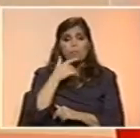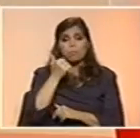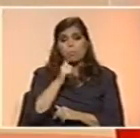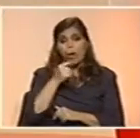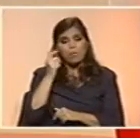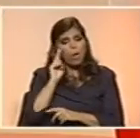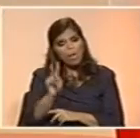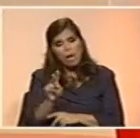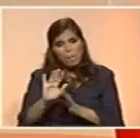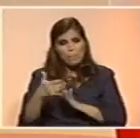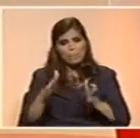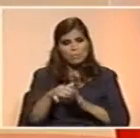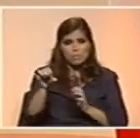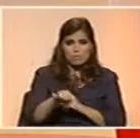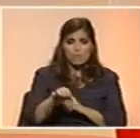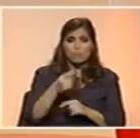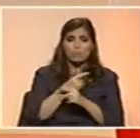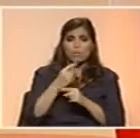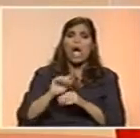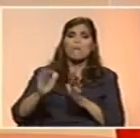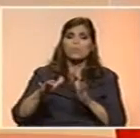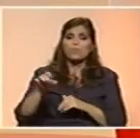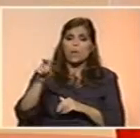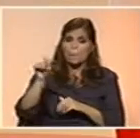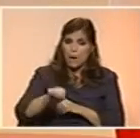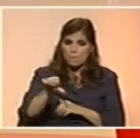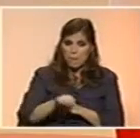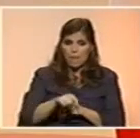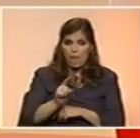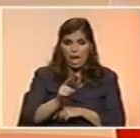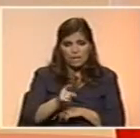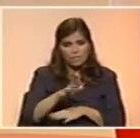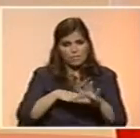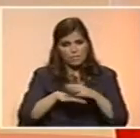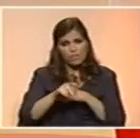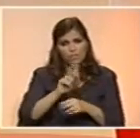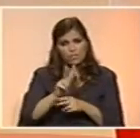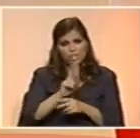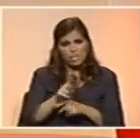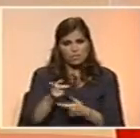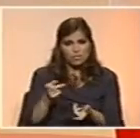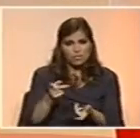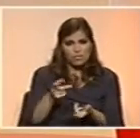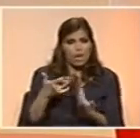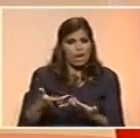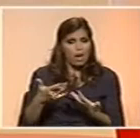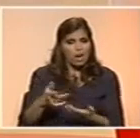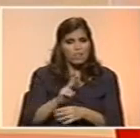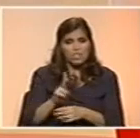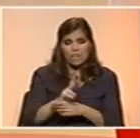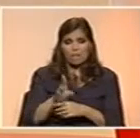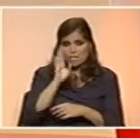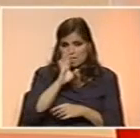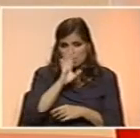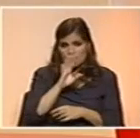produção porque há produção incorreta, que era isso que estava... E acha que é isso que os vegetarianos fazem, de alguma forma? Ou seja, os vegetarianos hoje em dia, se a questão